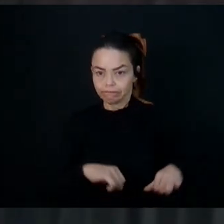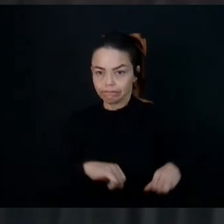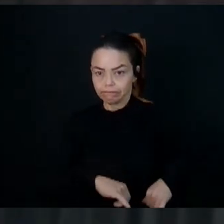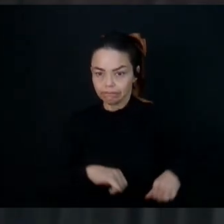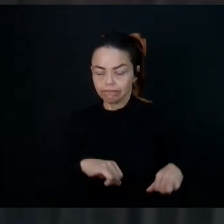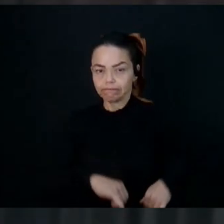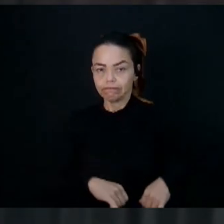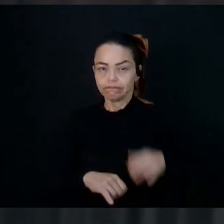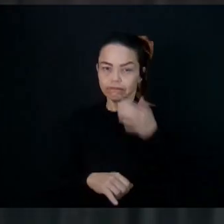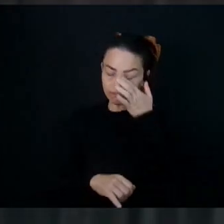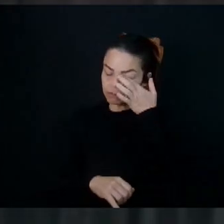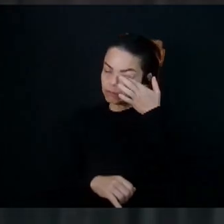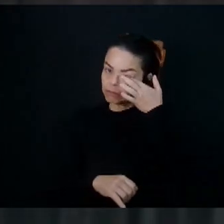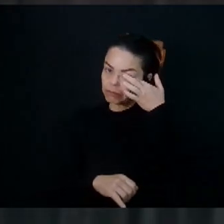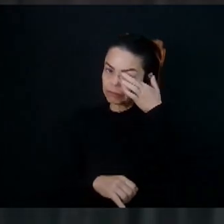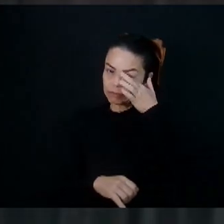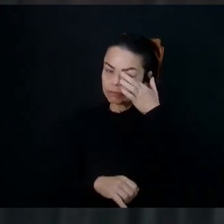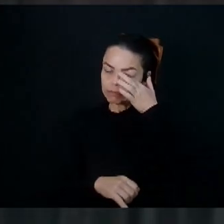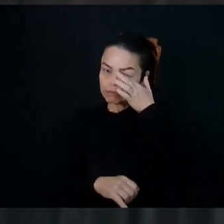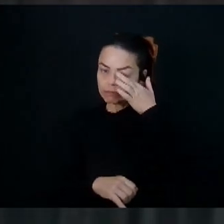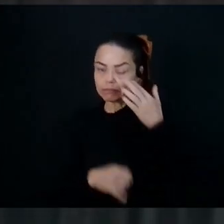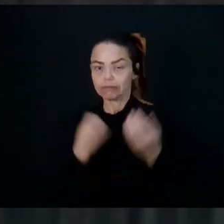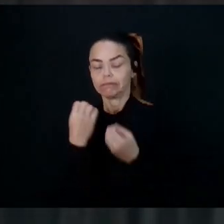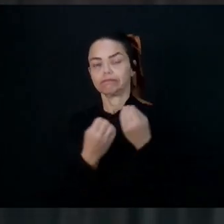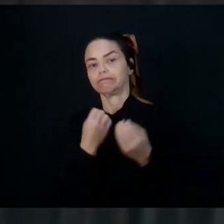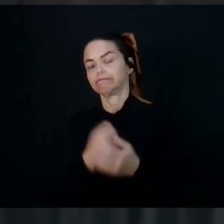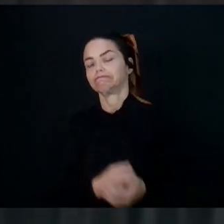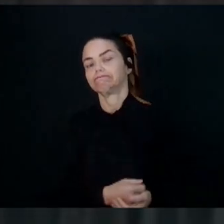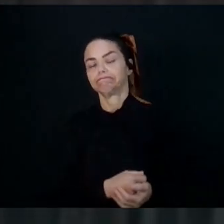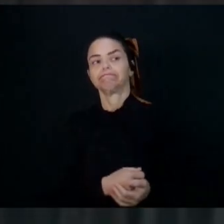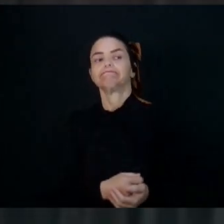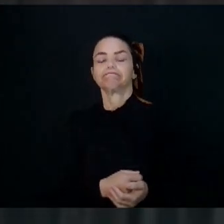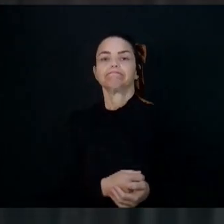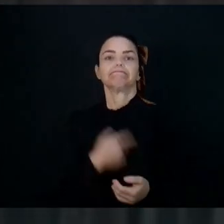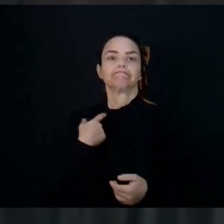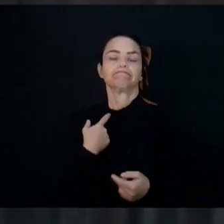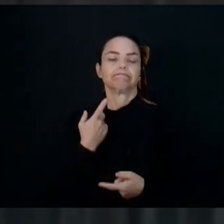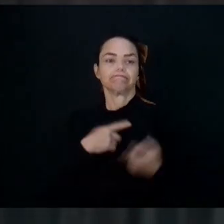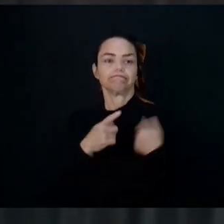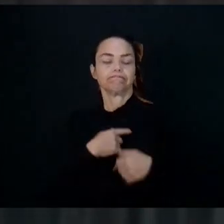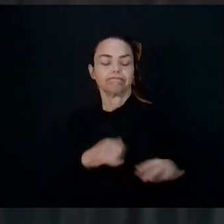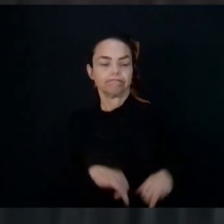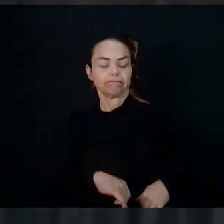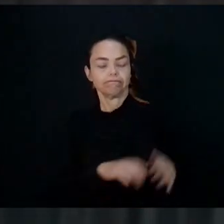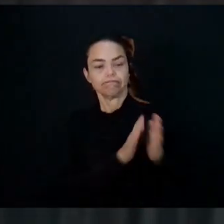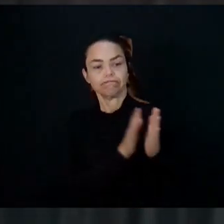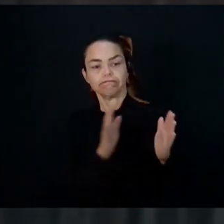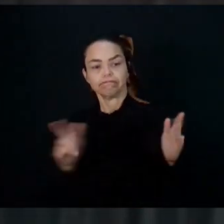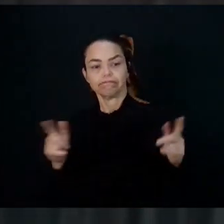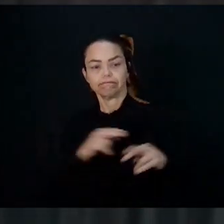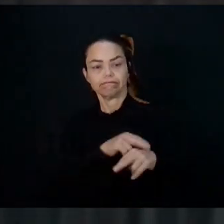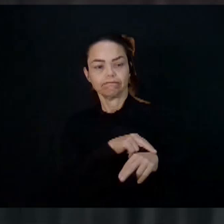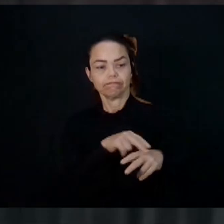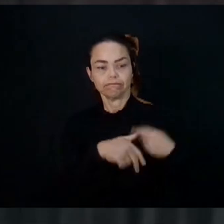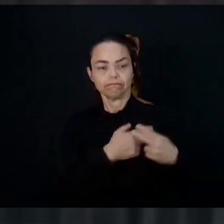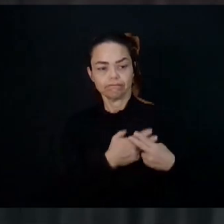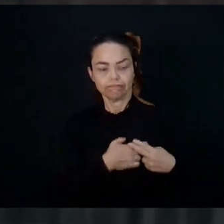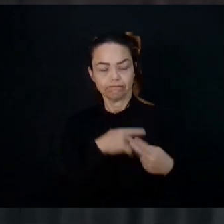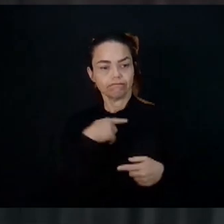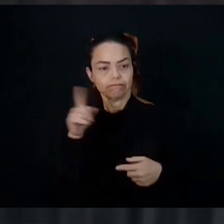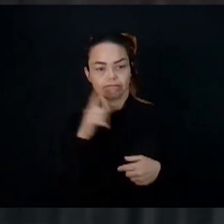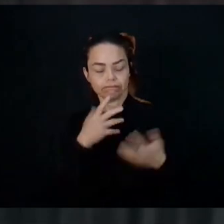e enxergar essa realidade. Como eu vou lidar com essa realidade? Aí vem todas aquelas fases do luto, a negação, eu não aceito, nossa, como eu